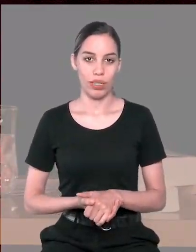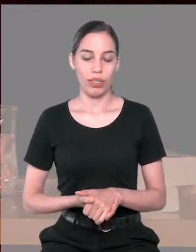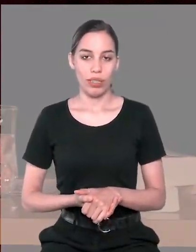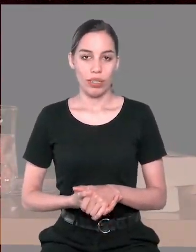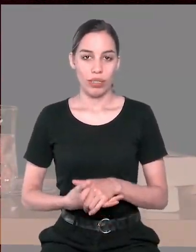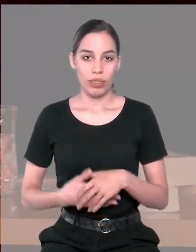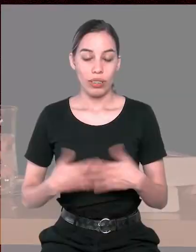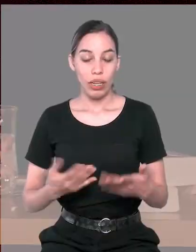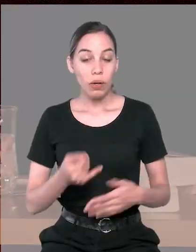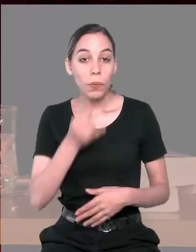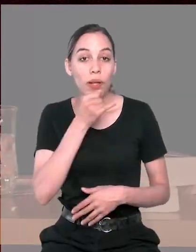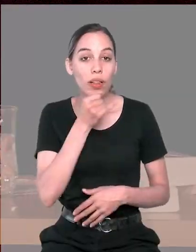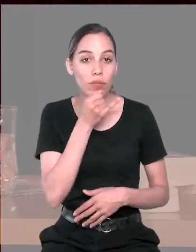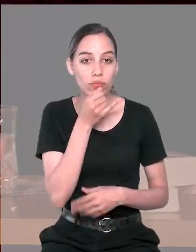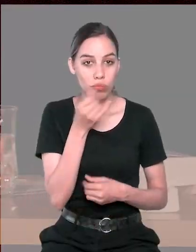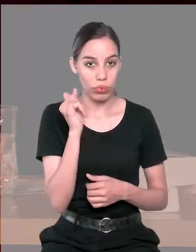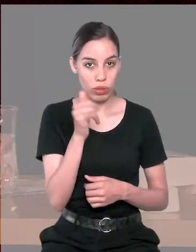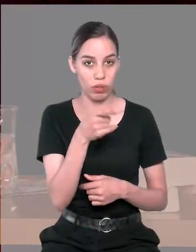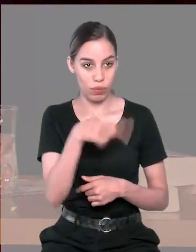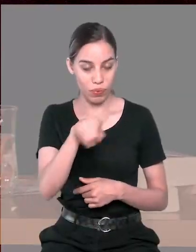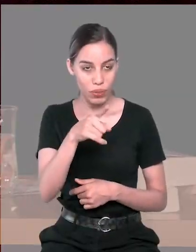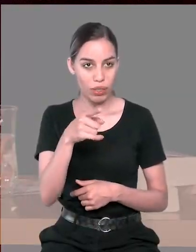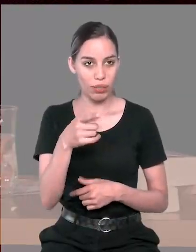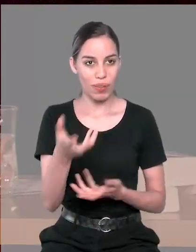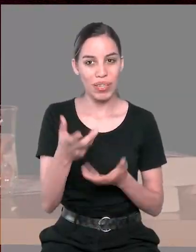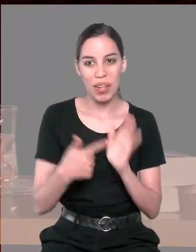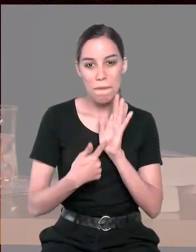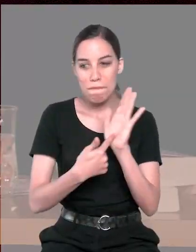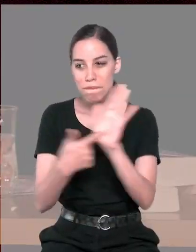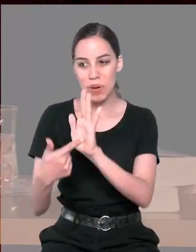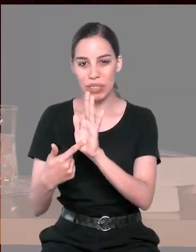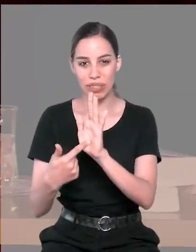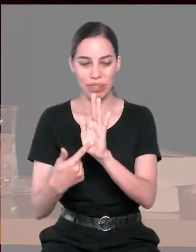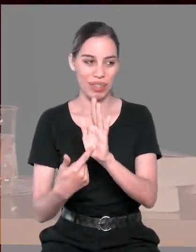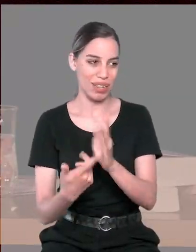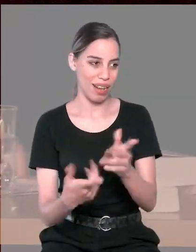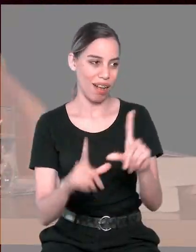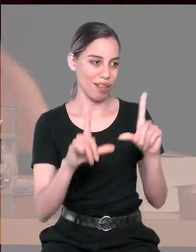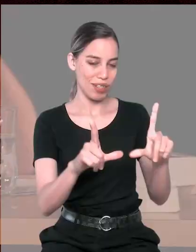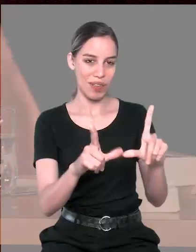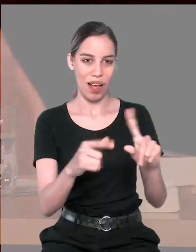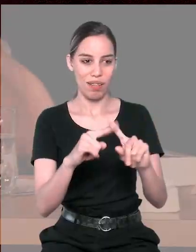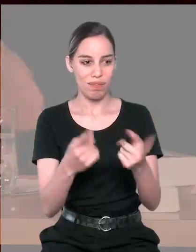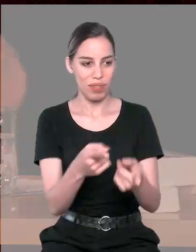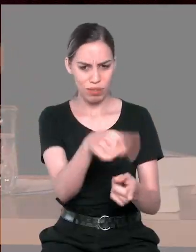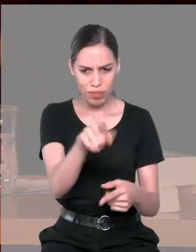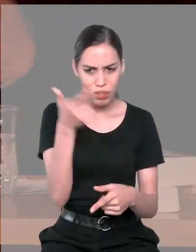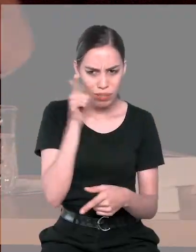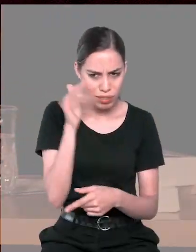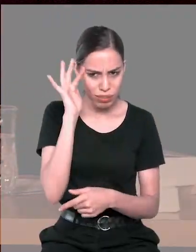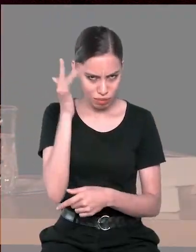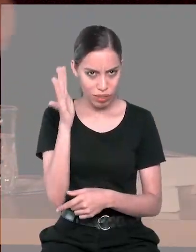Então, esse exemplo que eu estou dando para vocês do rabisco, é pena que eu não posso mostrar para vocês, mas vocês conseguiram imaginar, né? É como se